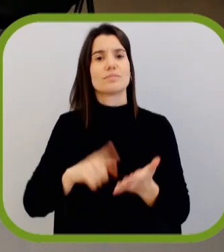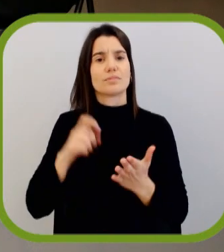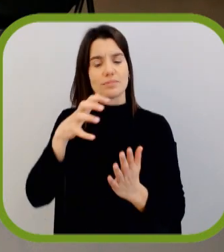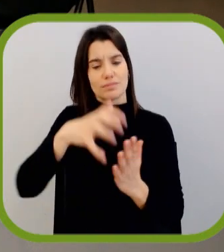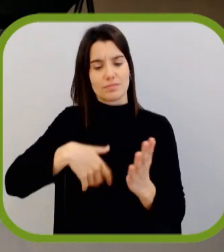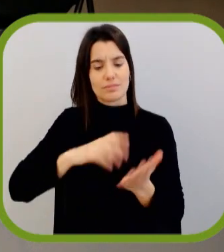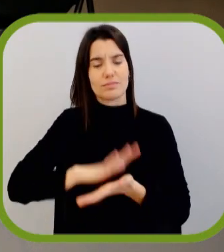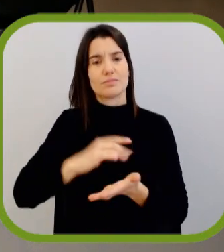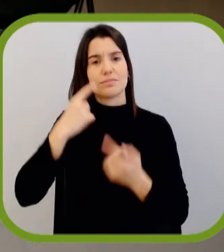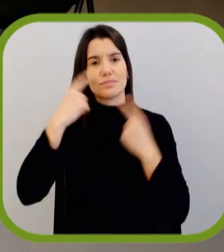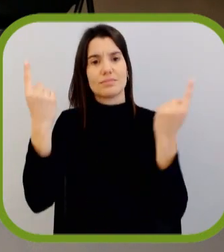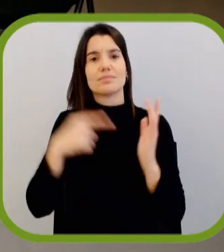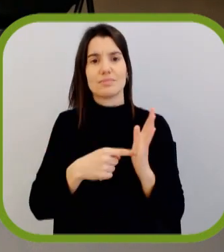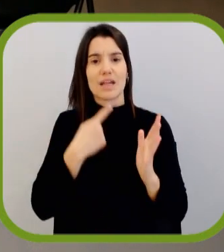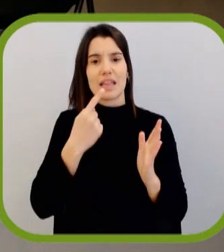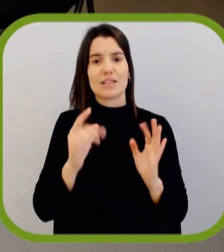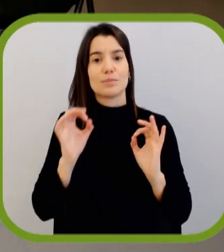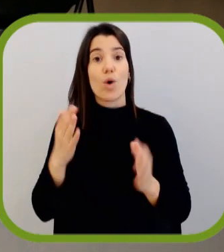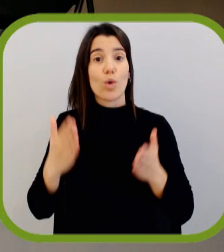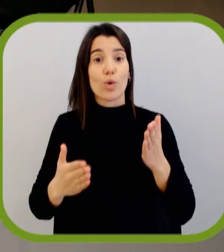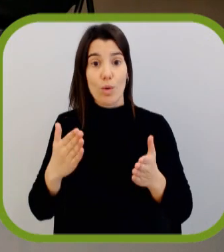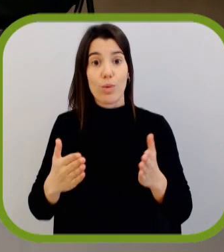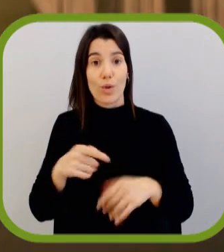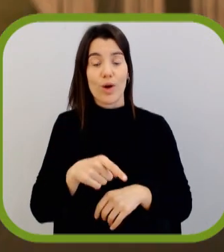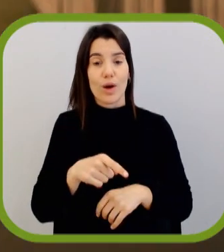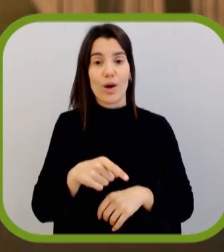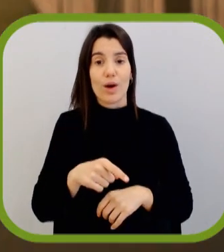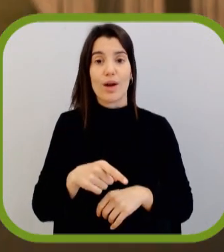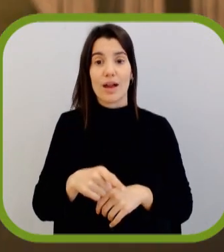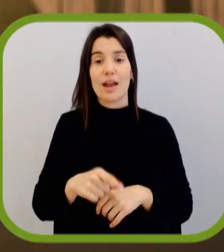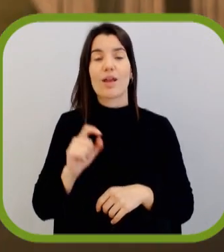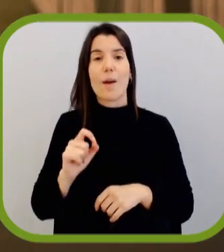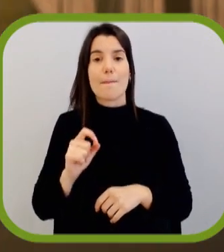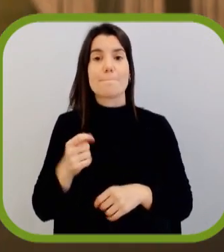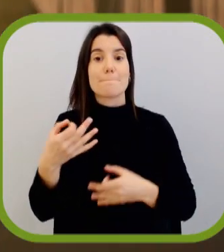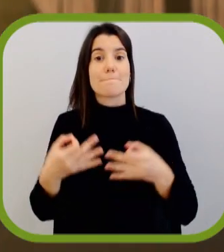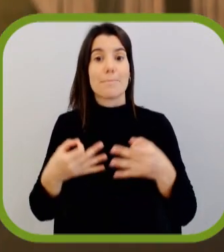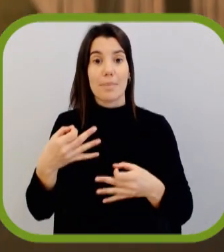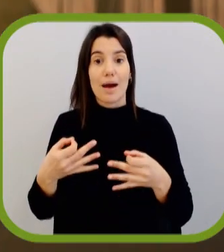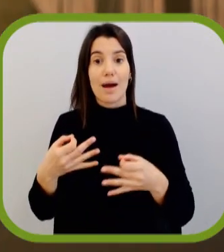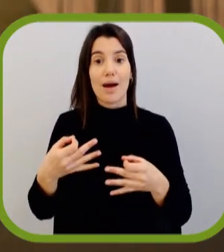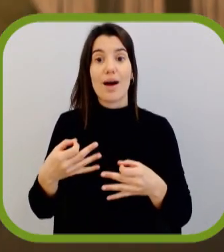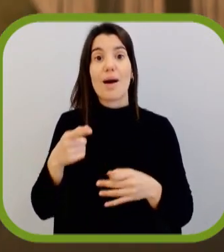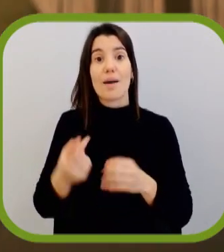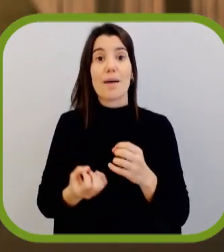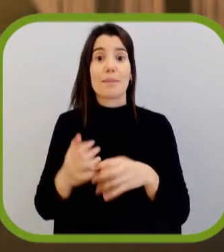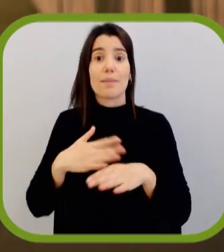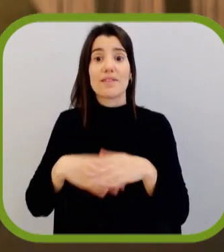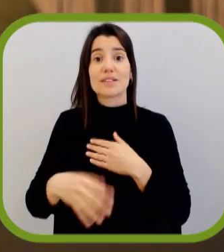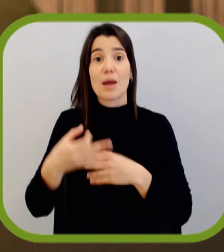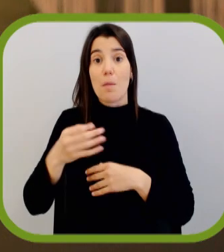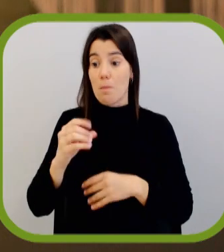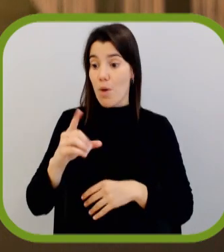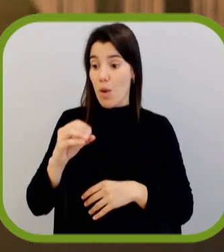jornal americano que lhe chamou exatamente aos robôs o Pollock Machines, e eu achei imensas máquinas de